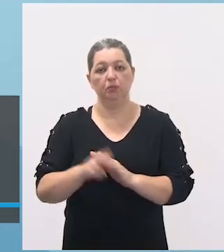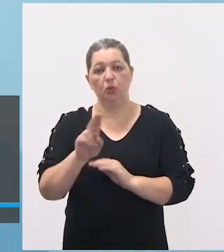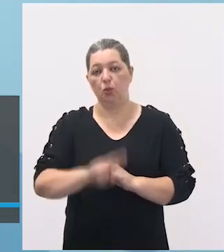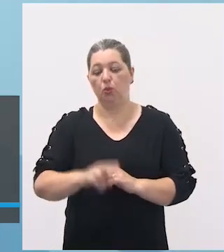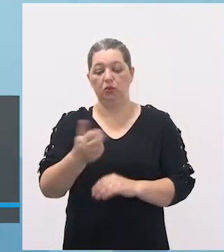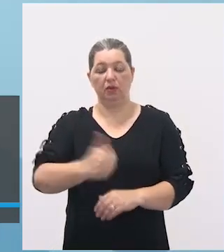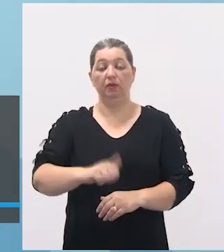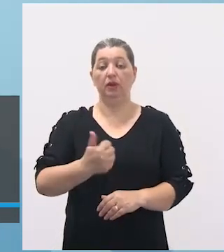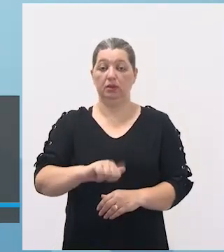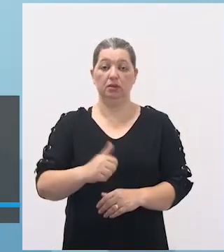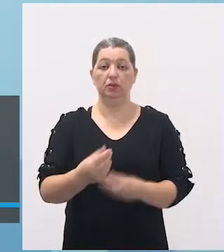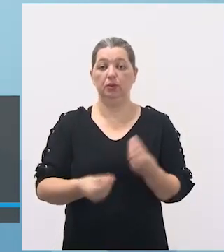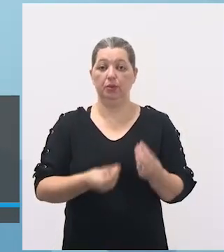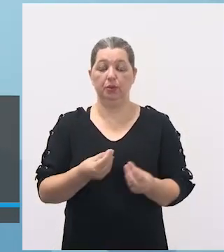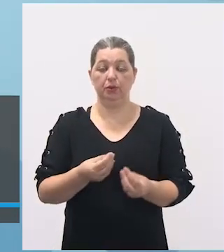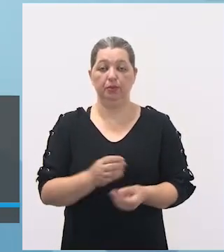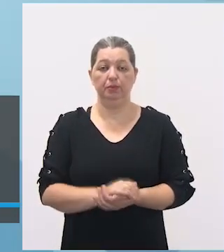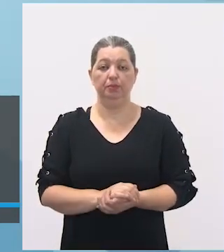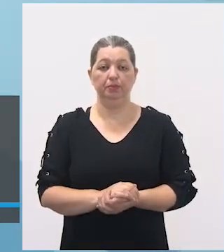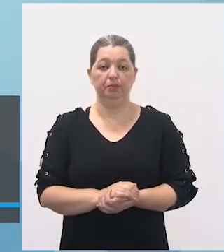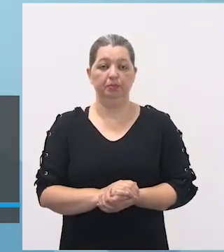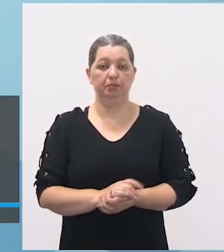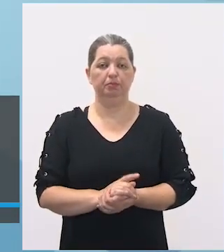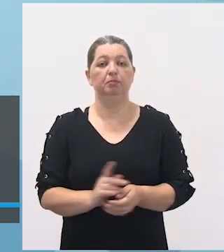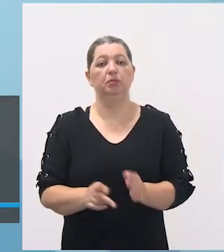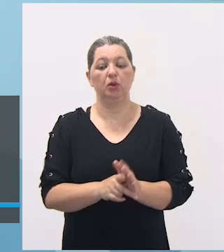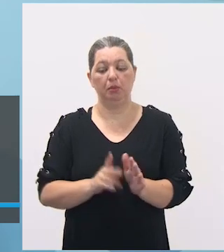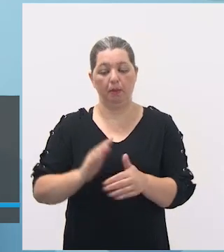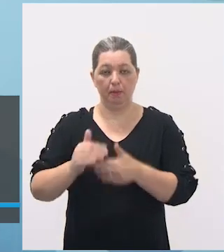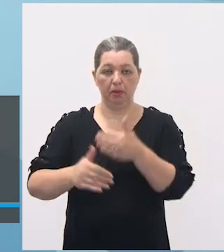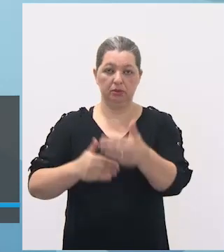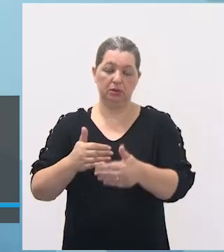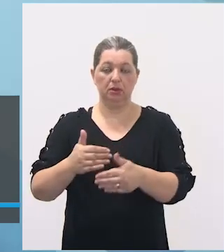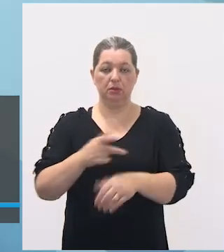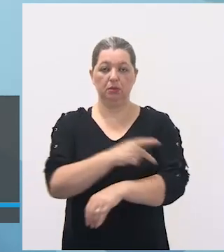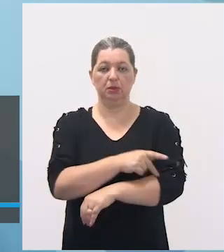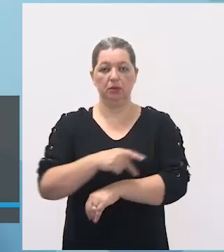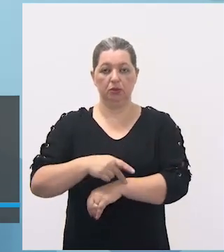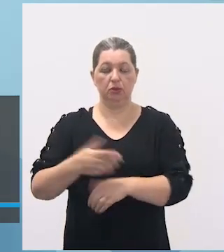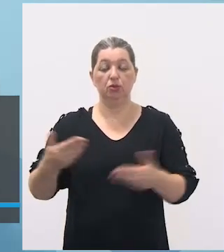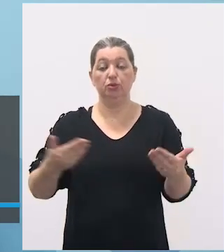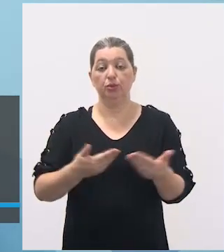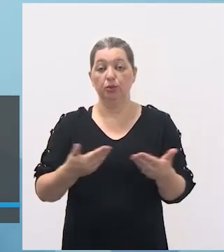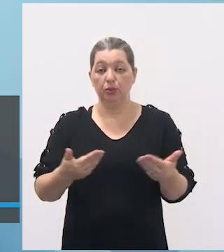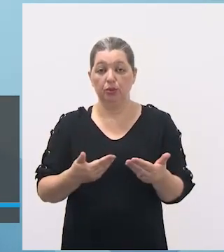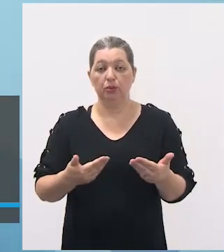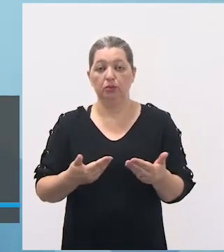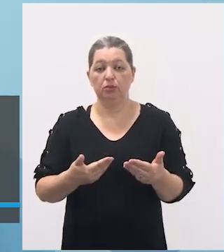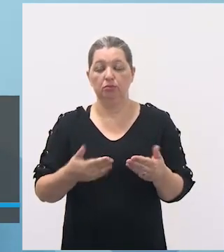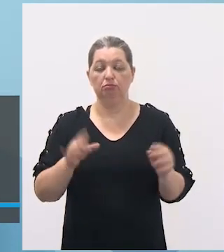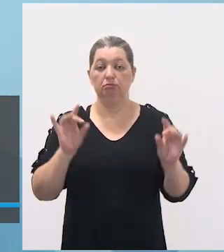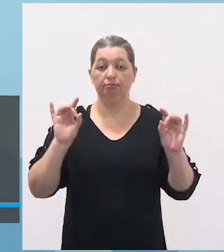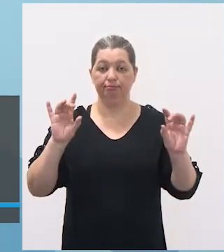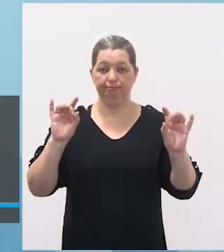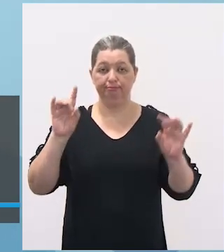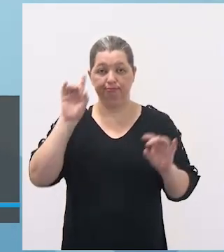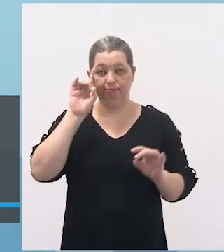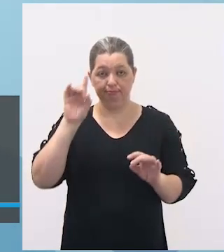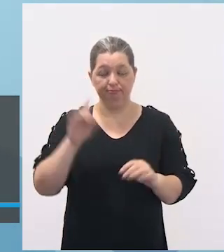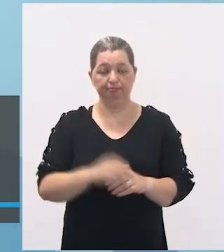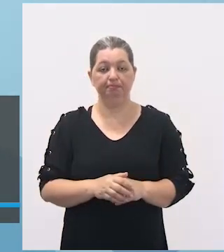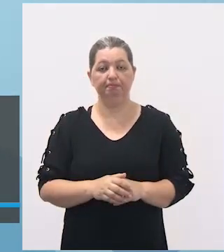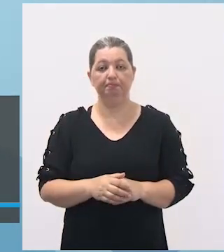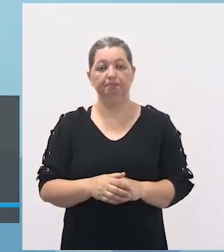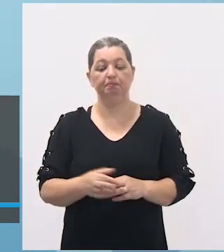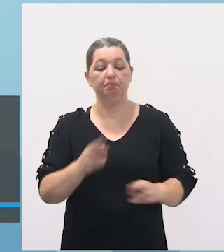avaliações para o processo pedagógico, né? Hoje a gente vai ter um olhar especial para a relação